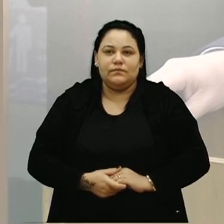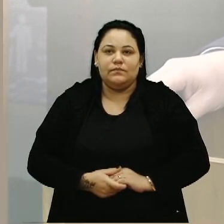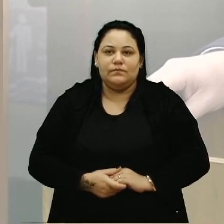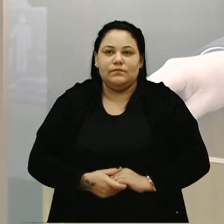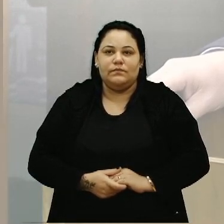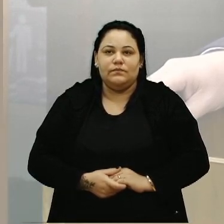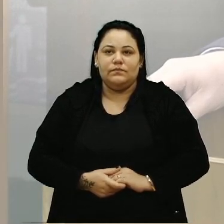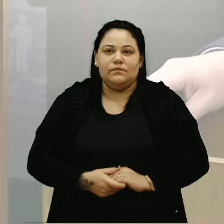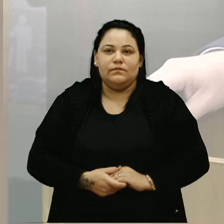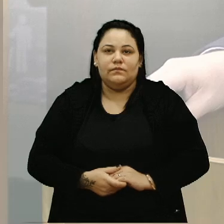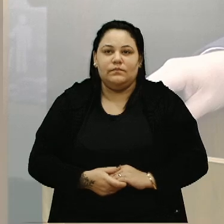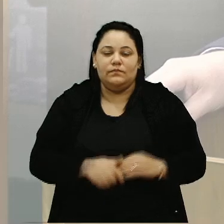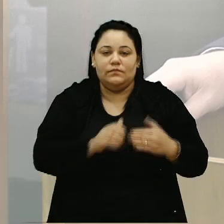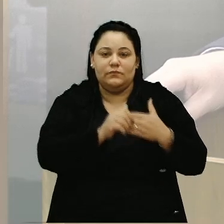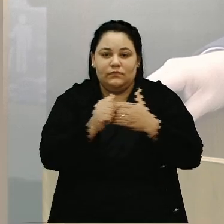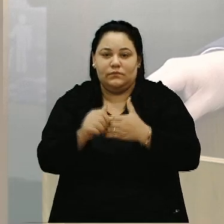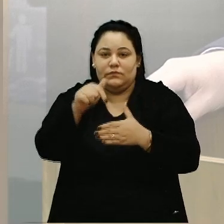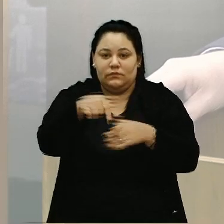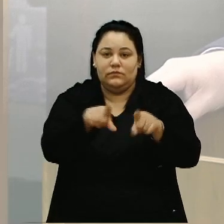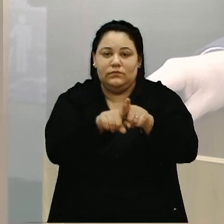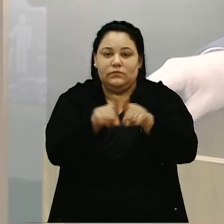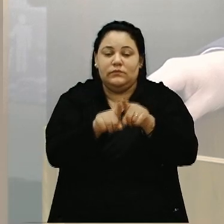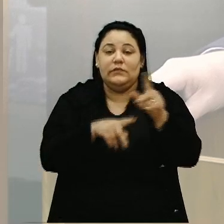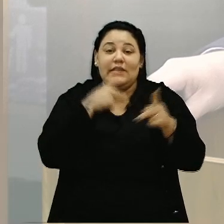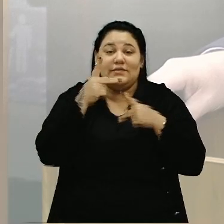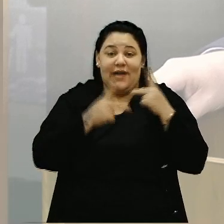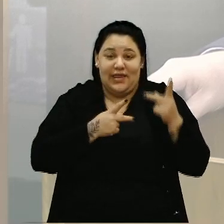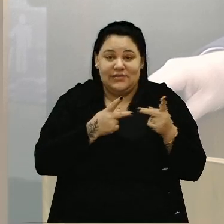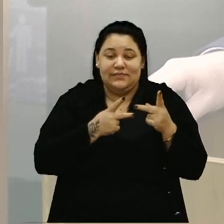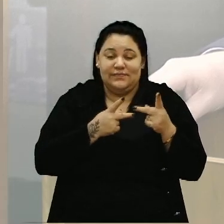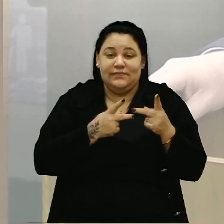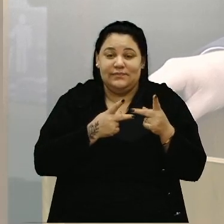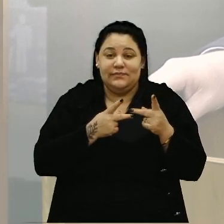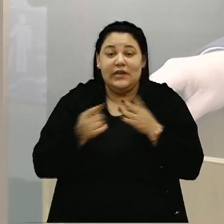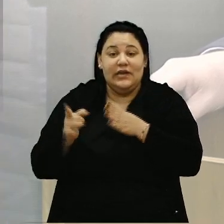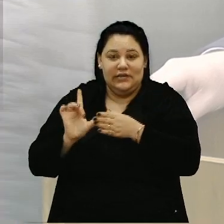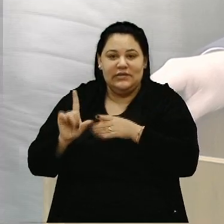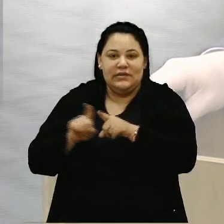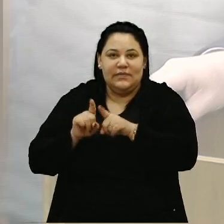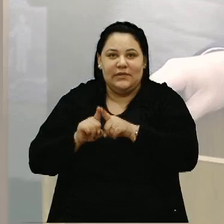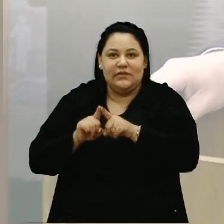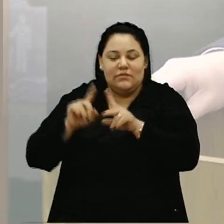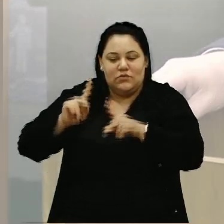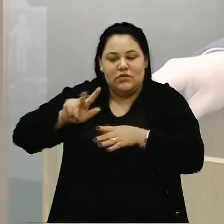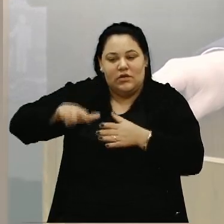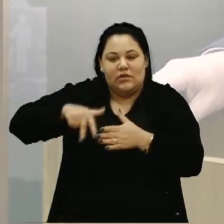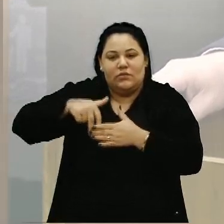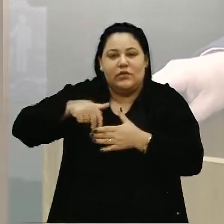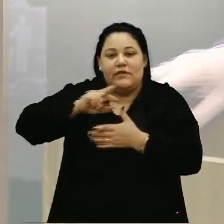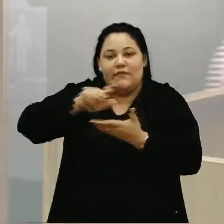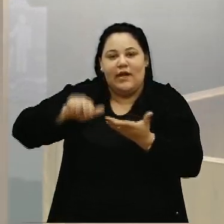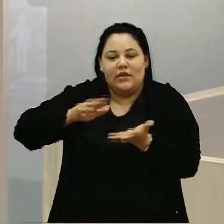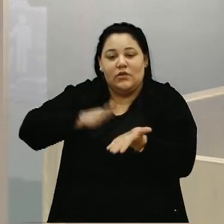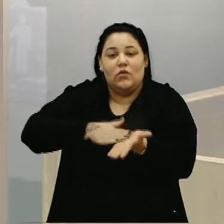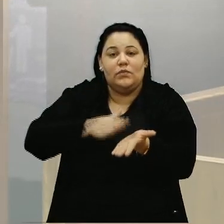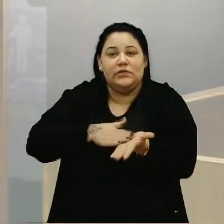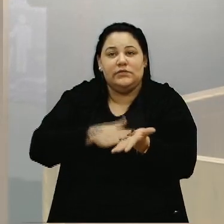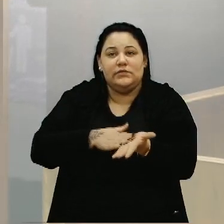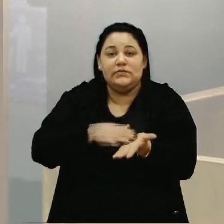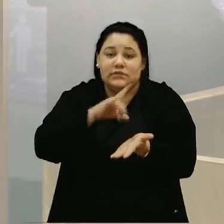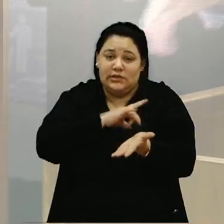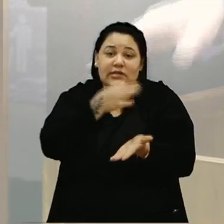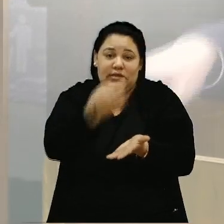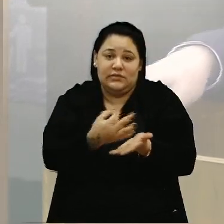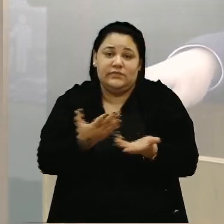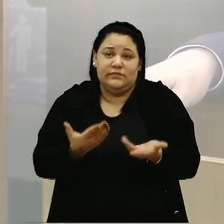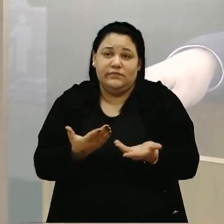Verificamos aqui nos pronunciamentos que me antecederam várias cobranças, as quais têm toda a razão, e